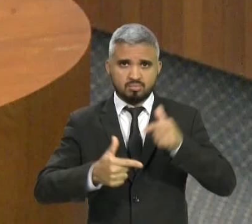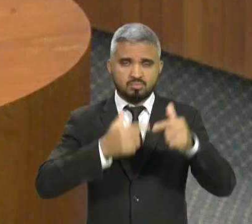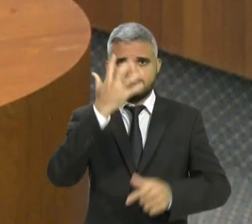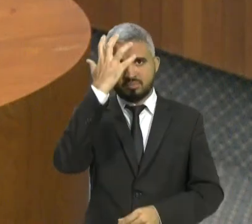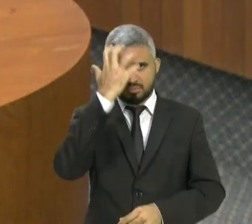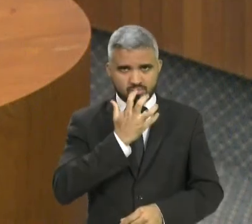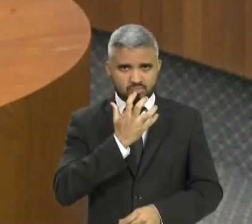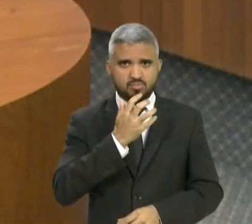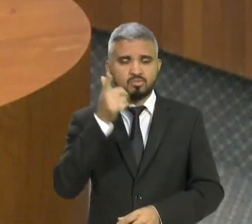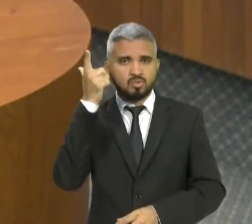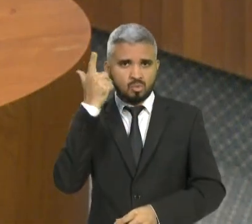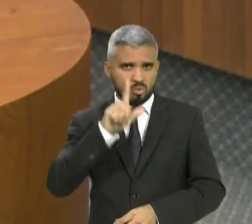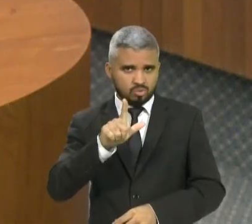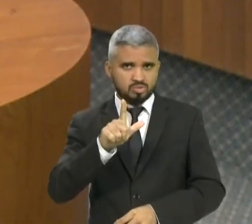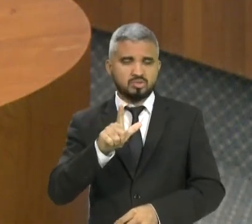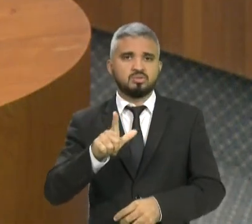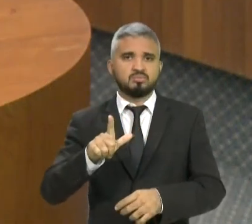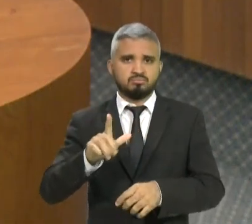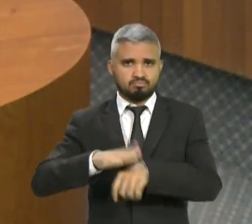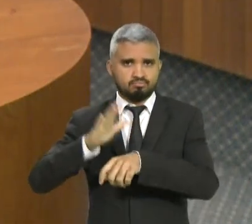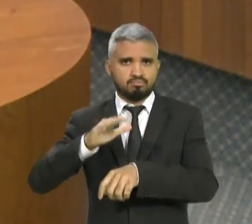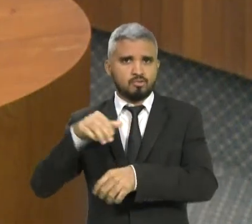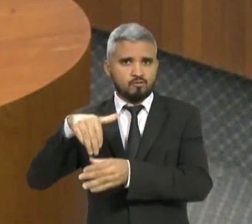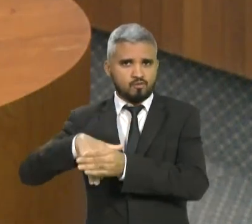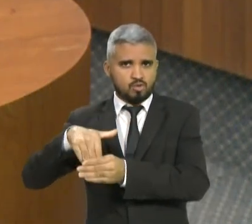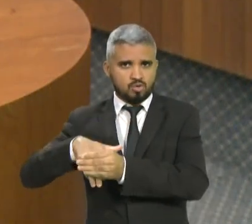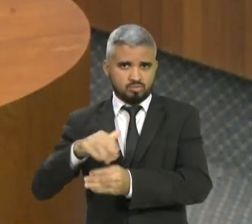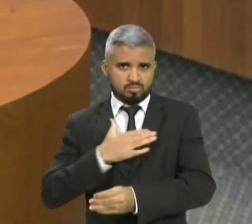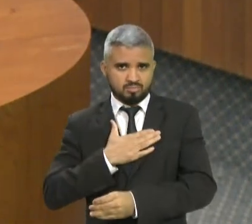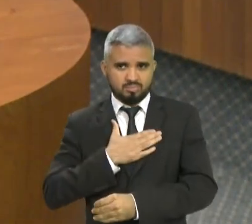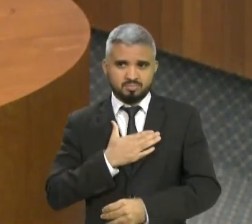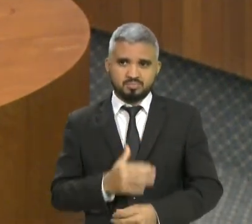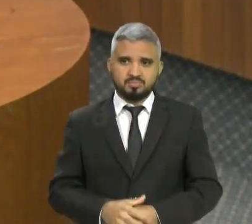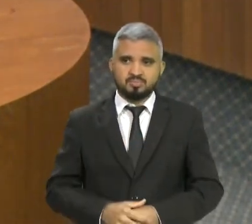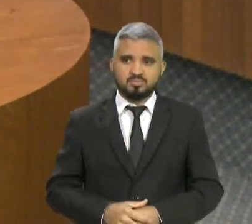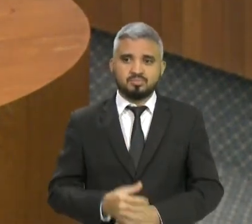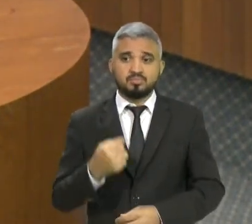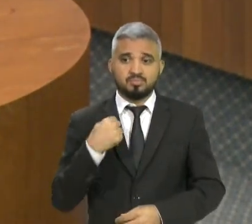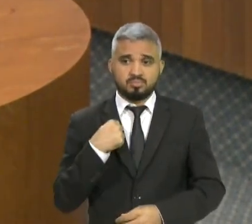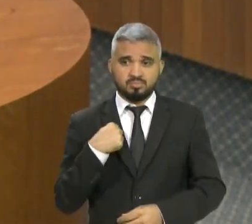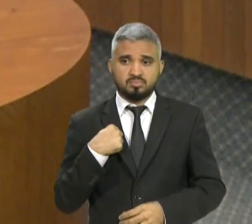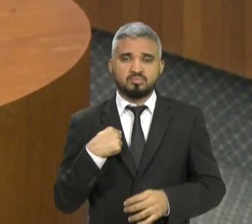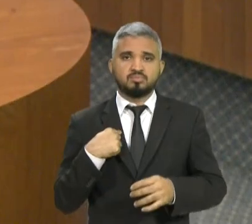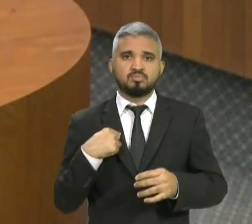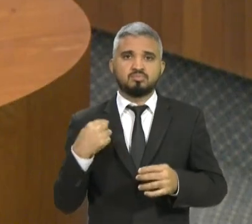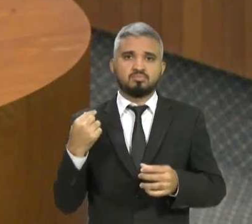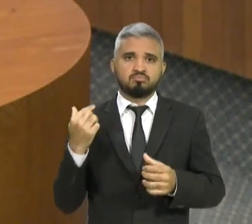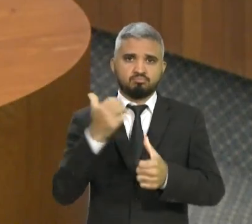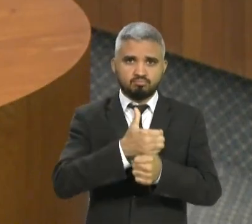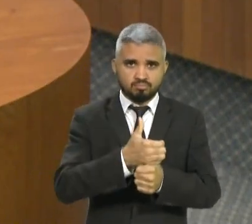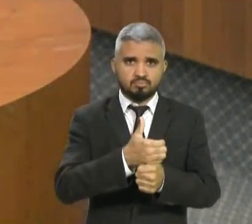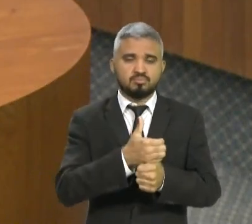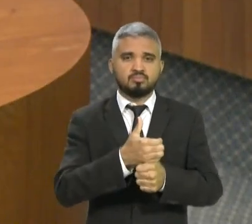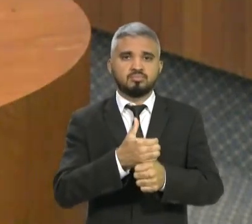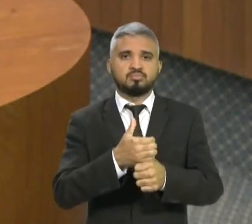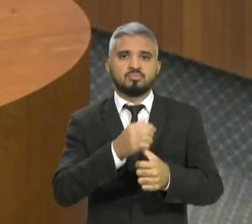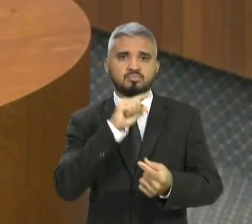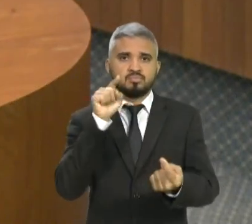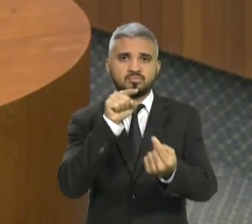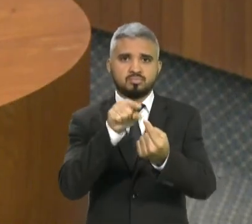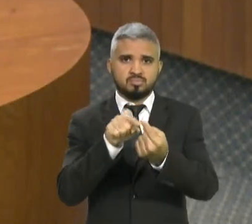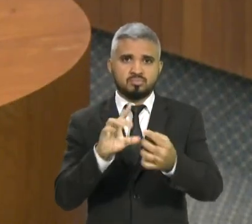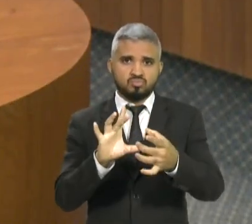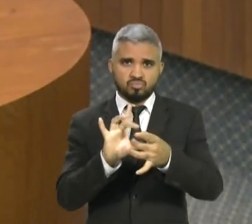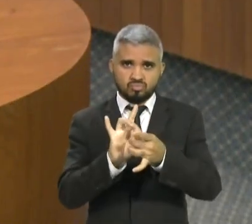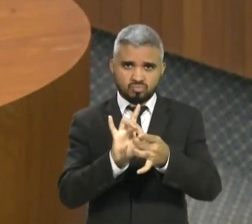conseguimos fazer isso. Então, quero dizer a todos que venham aqui com o espírito de união do grupo, como essa casa está, venham aqui para somar. E